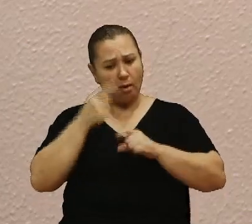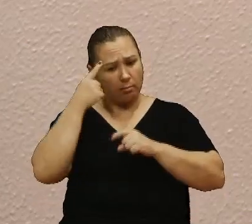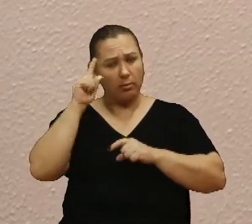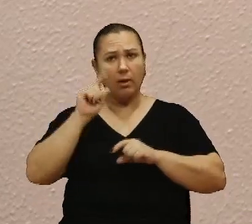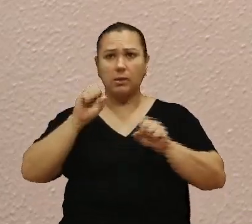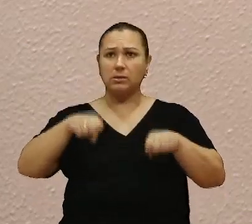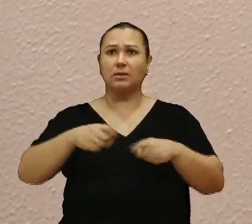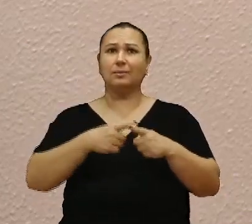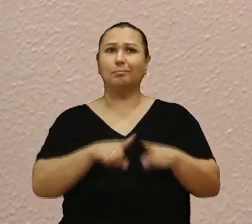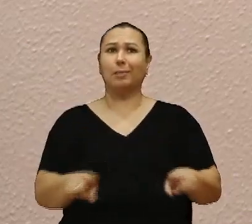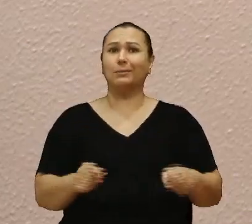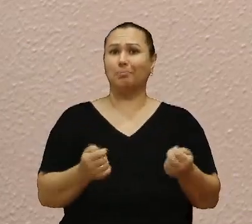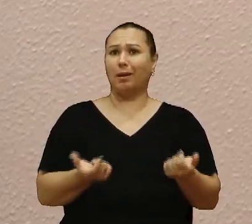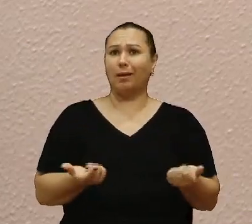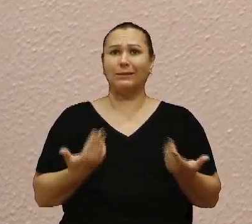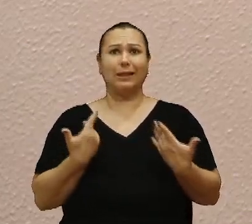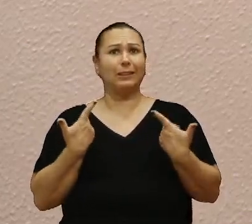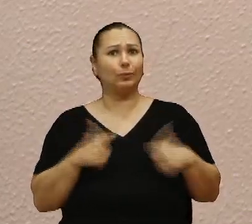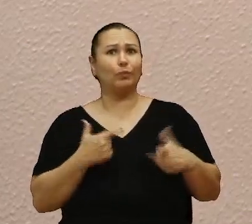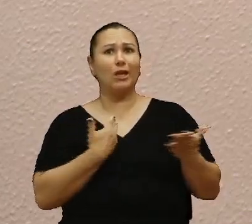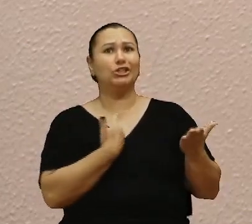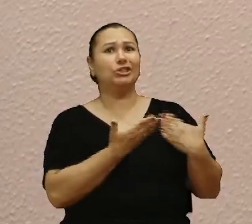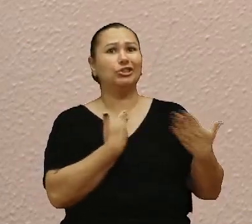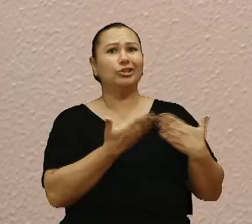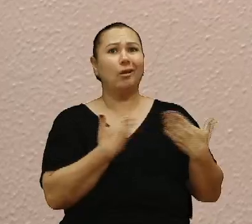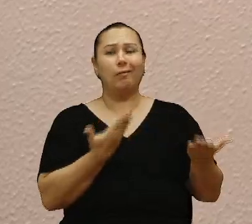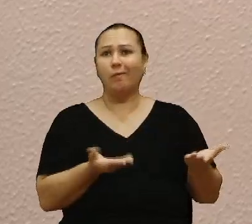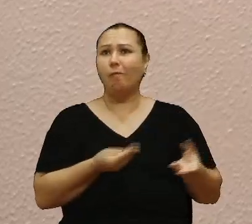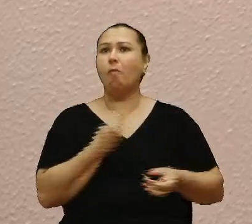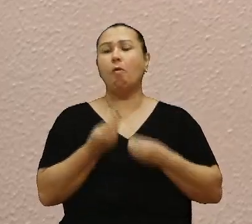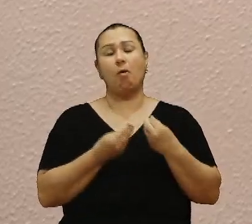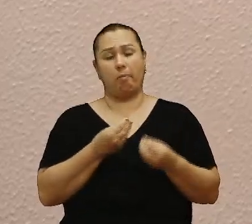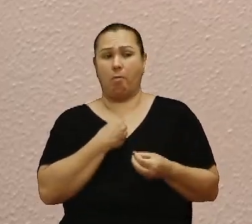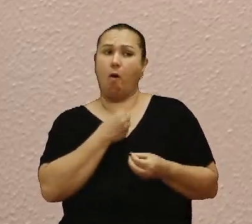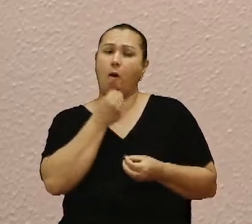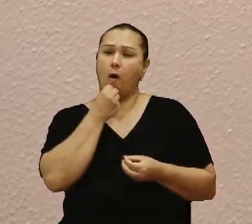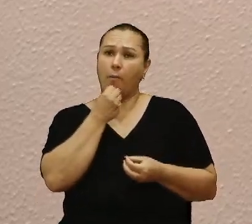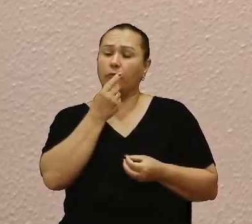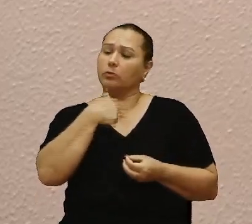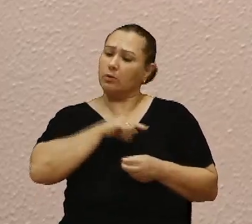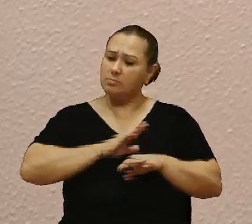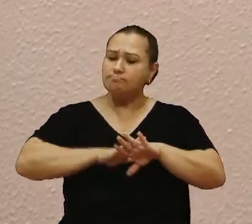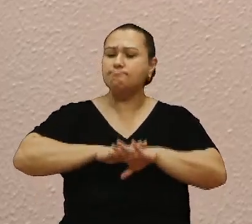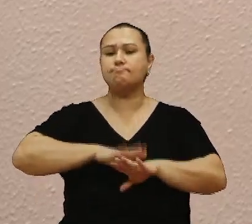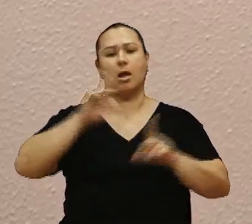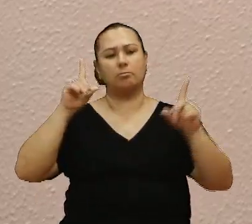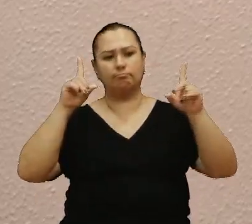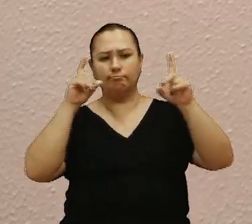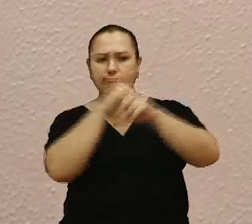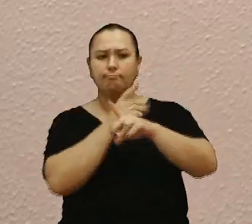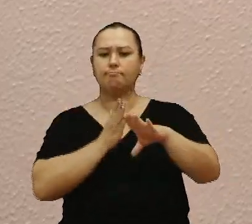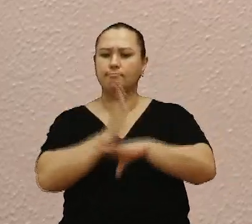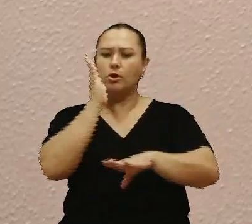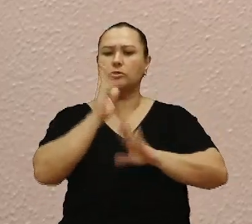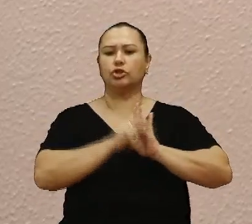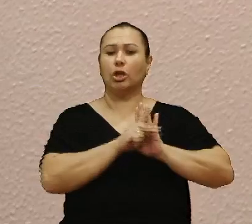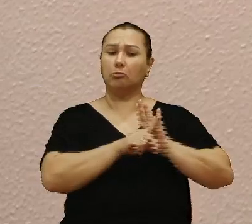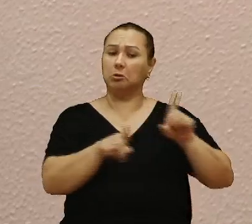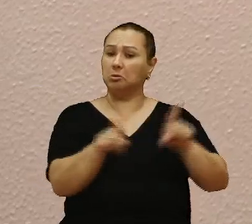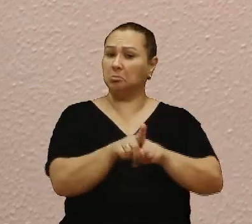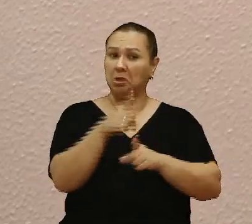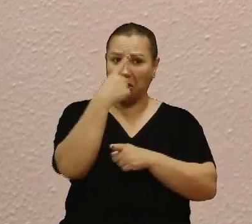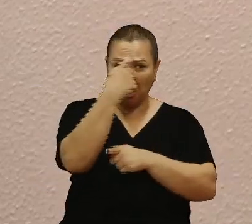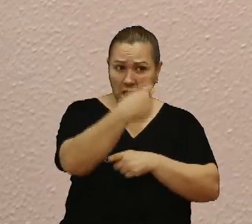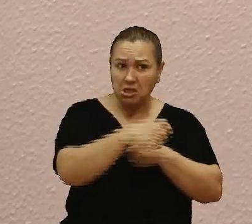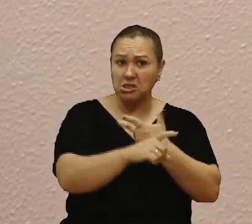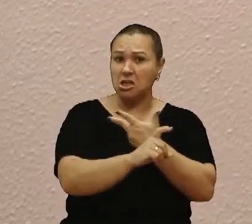são intransigentes em relação às mudanças, é claro que cada vez mais nós vamos aqui dificultar, né, a aprovação de projetos que são do interesse do Executivo, ainda